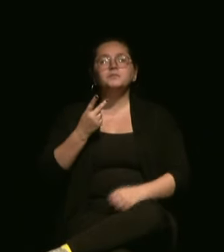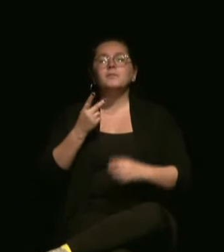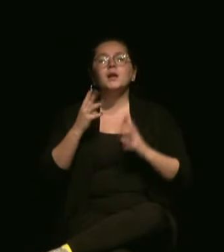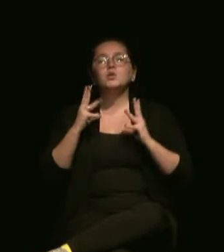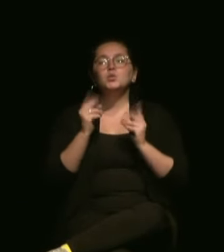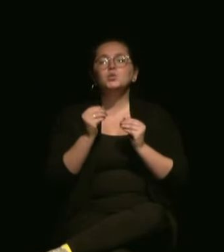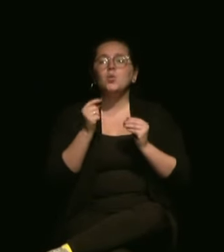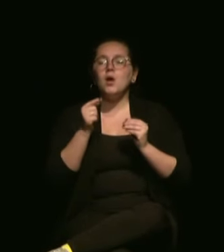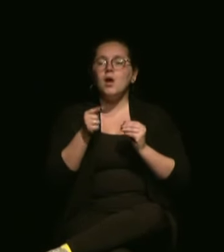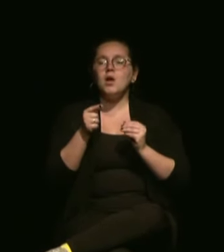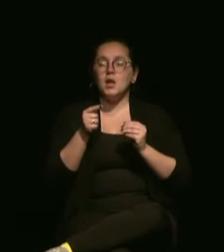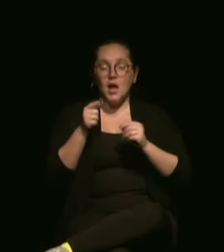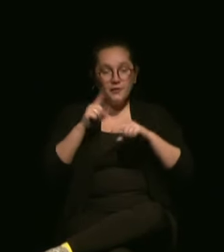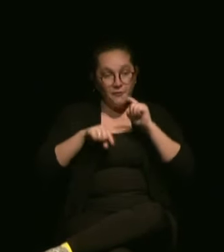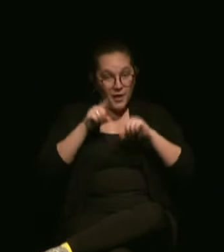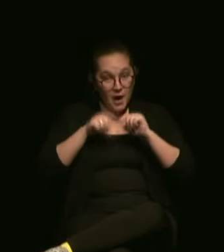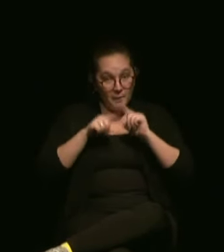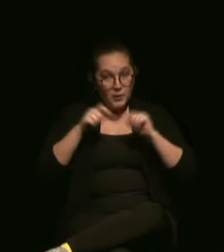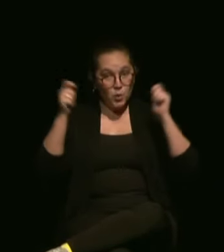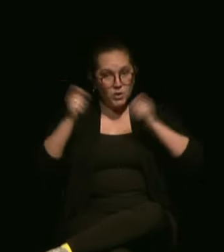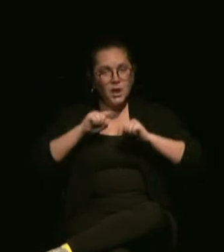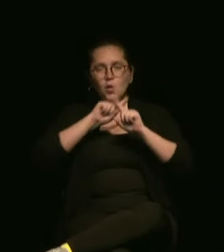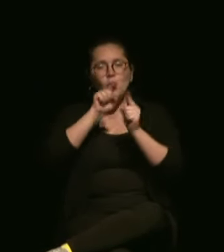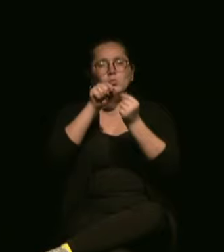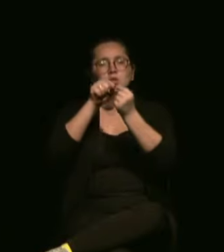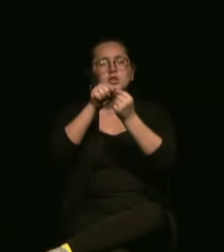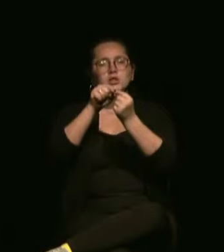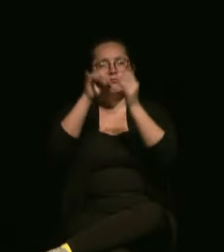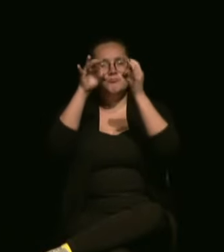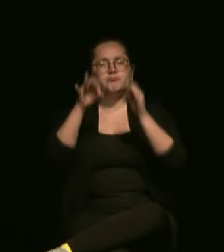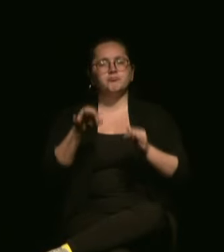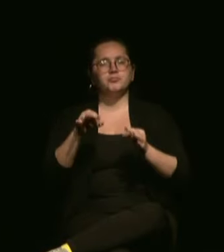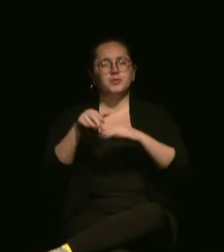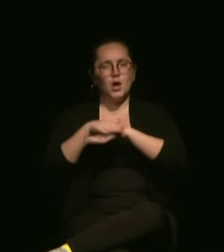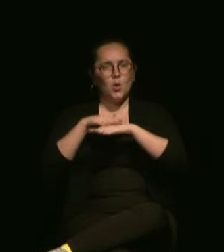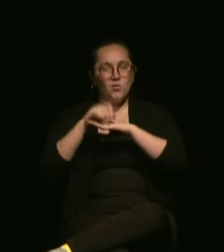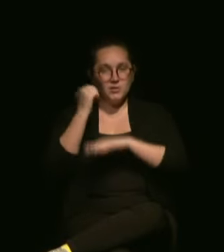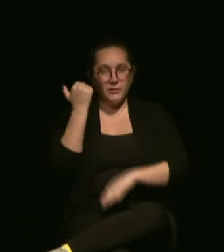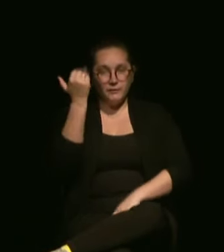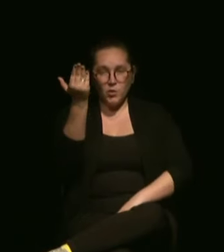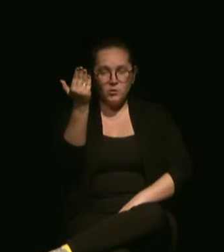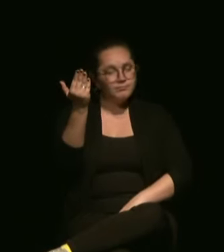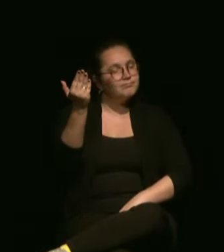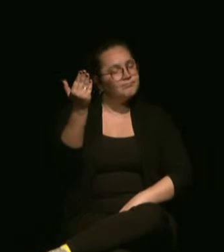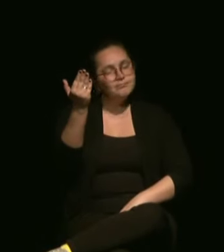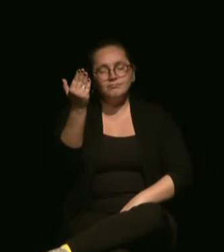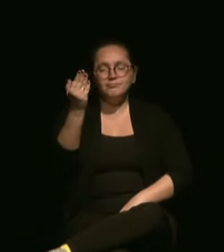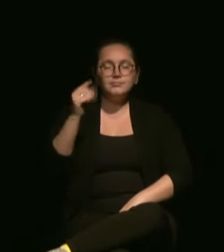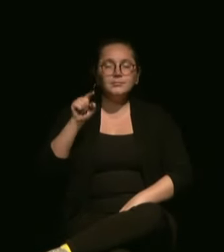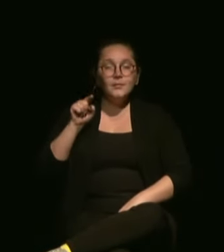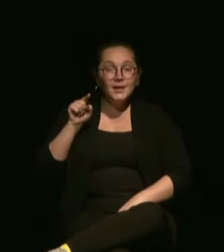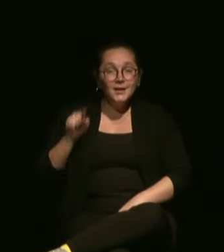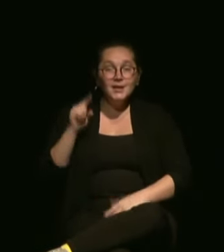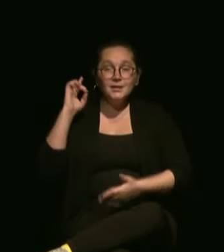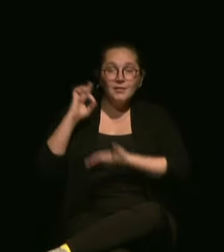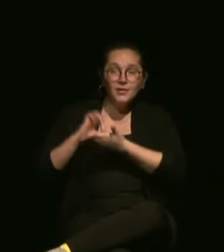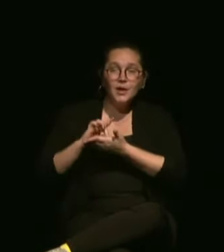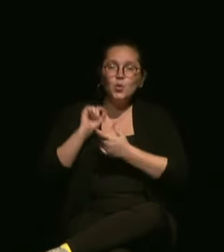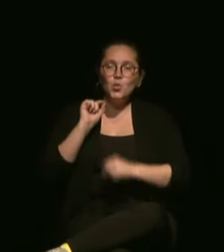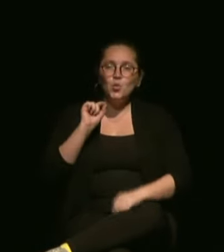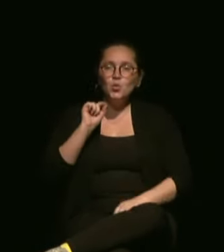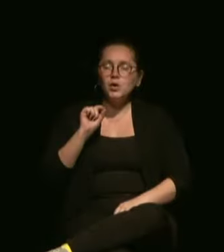de uma ferramenta que serviria para alcançar objetivos que transcendem a conversa. Trata-se, a bem da verdade, de uma